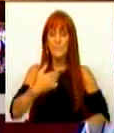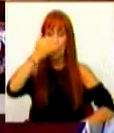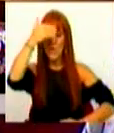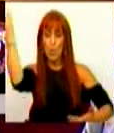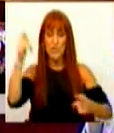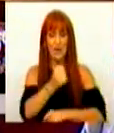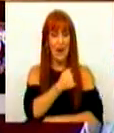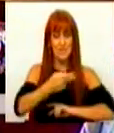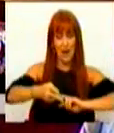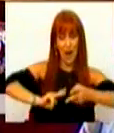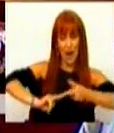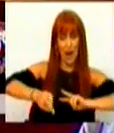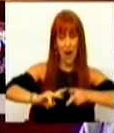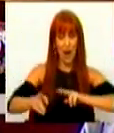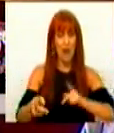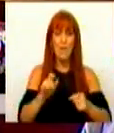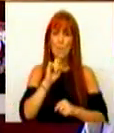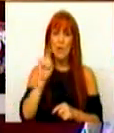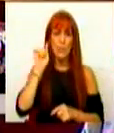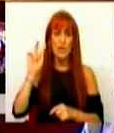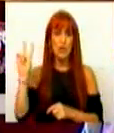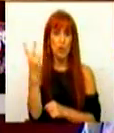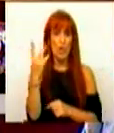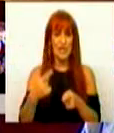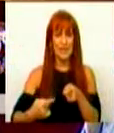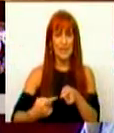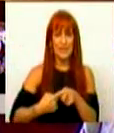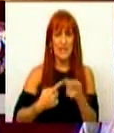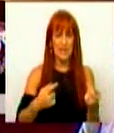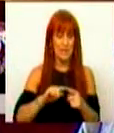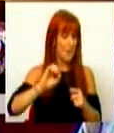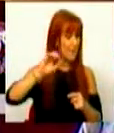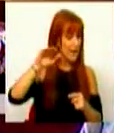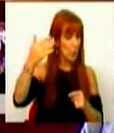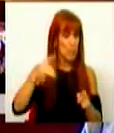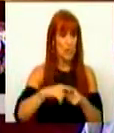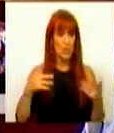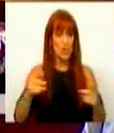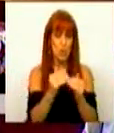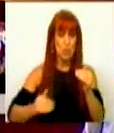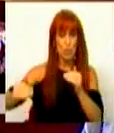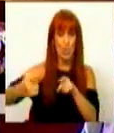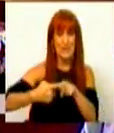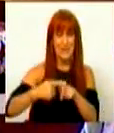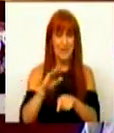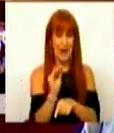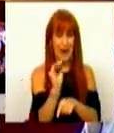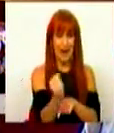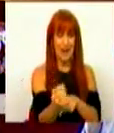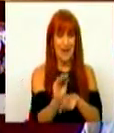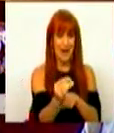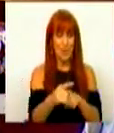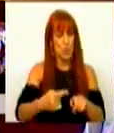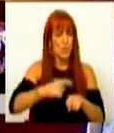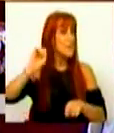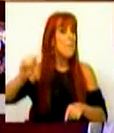que a residência alternada pode acautelar dois importantes interesses em causa. Em primeiro lugar, o superior interesse da criança, que é o